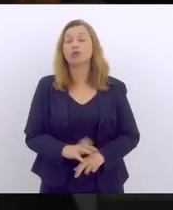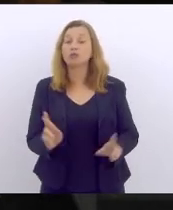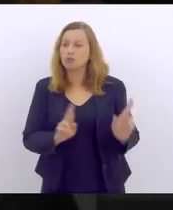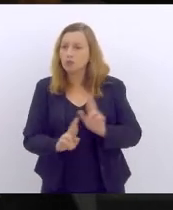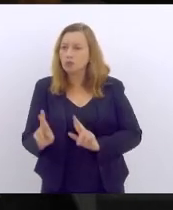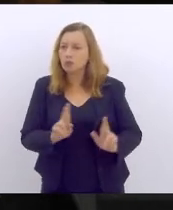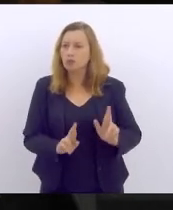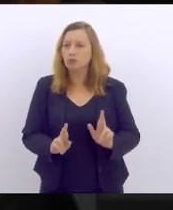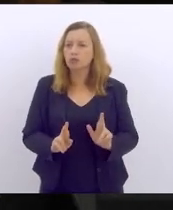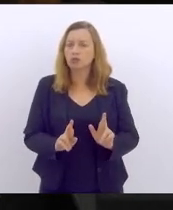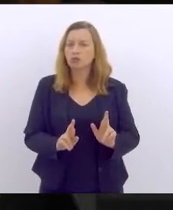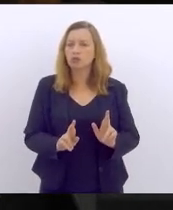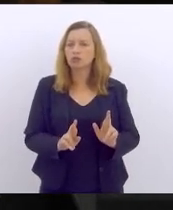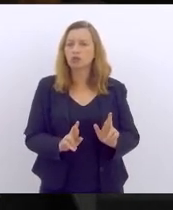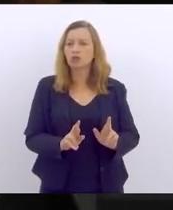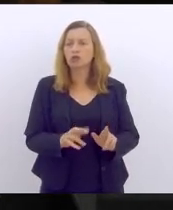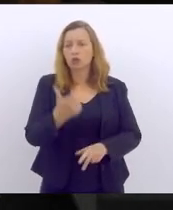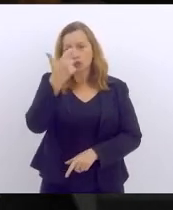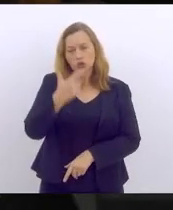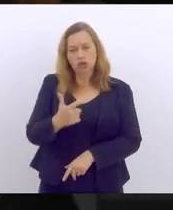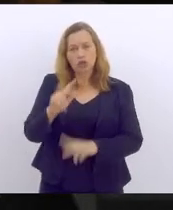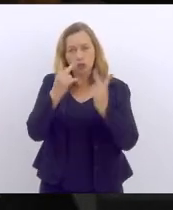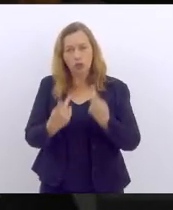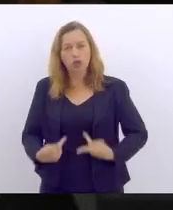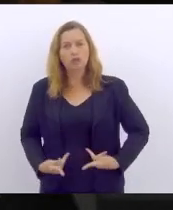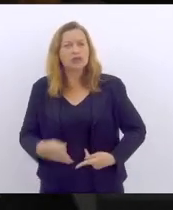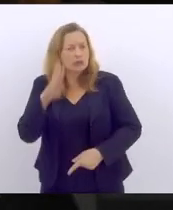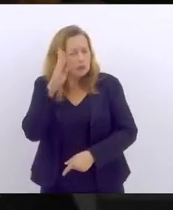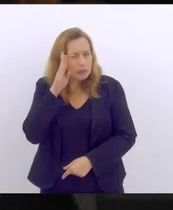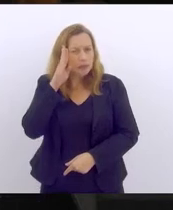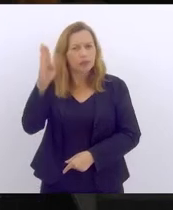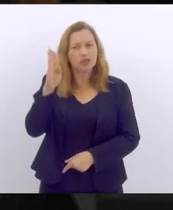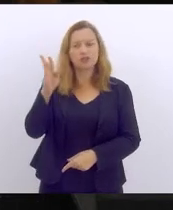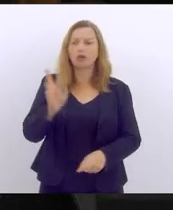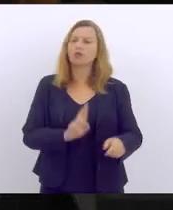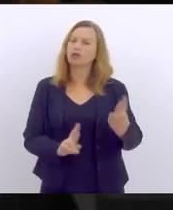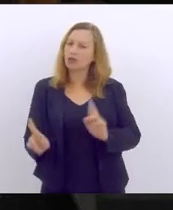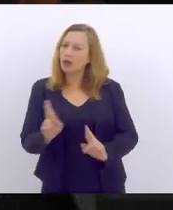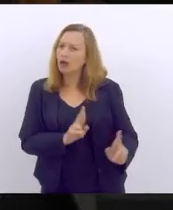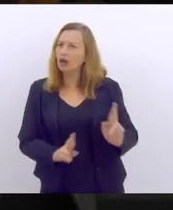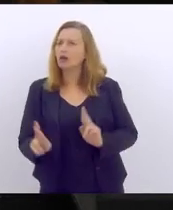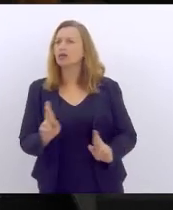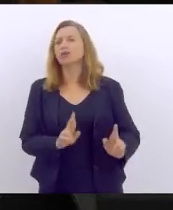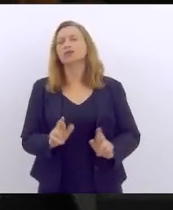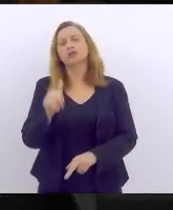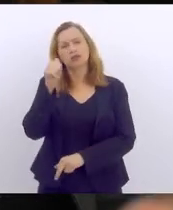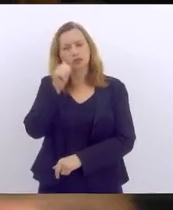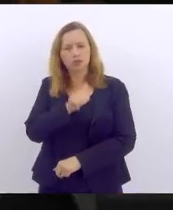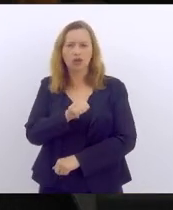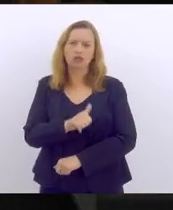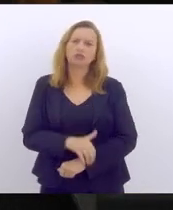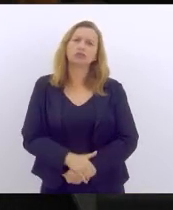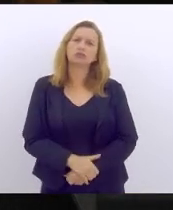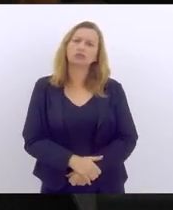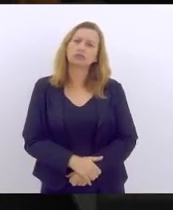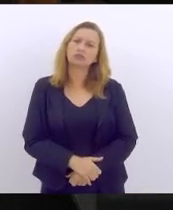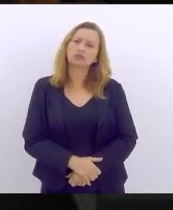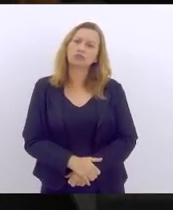relação aos seres humanos mas principalmente em relação as mulheres